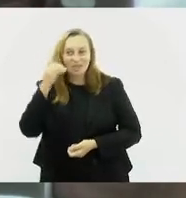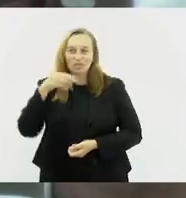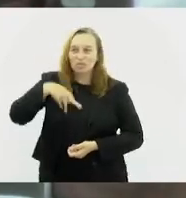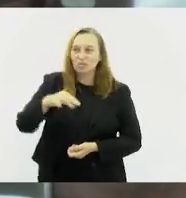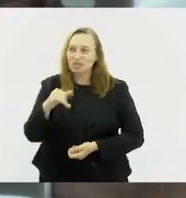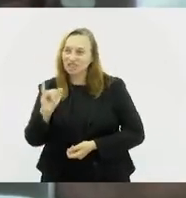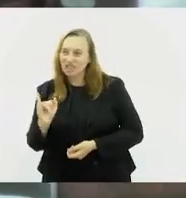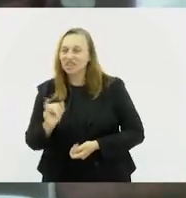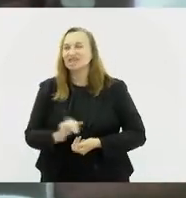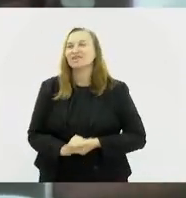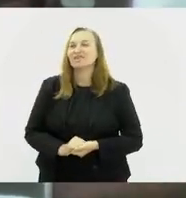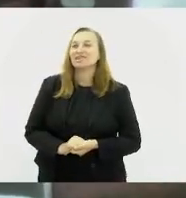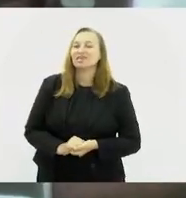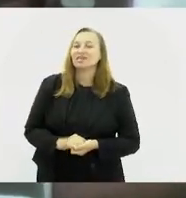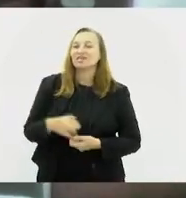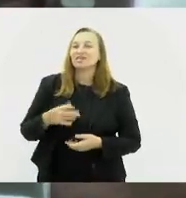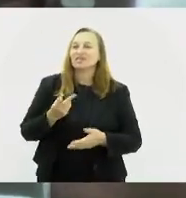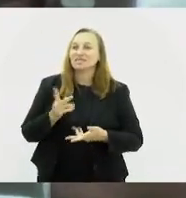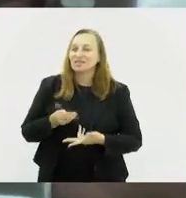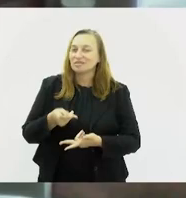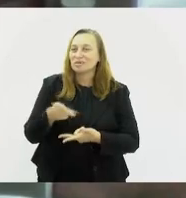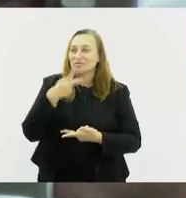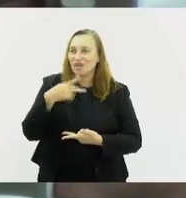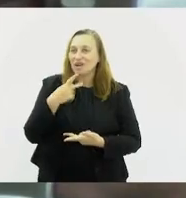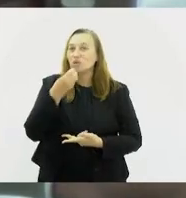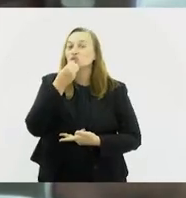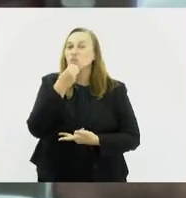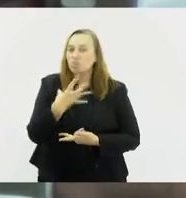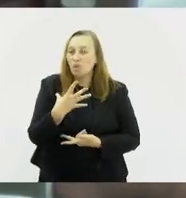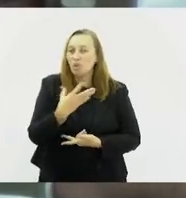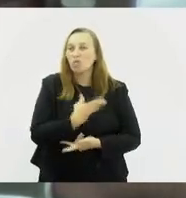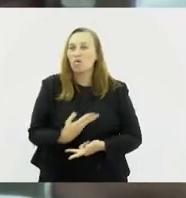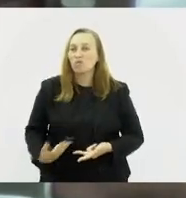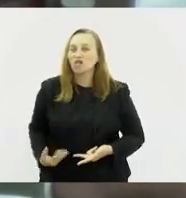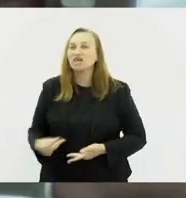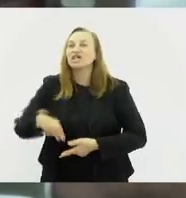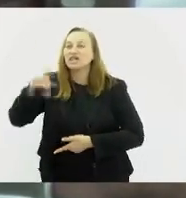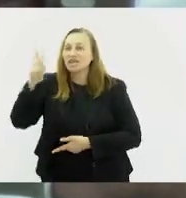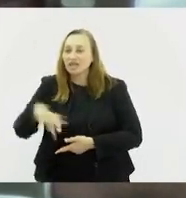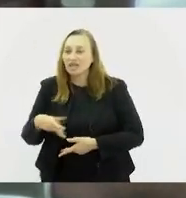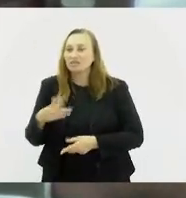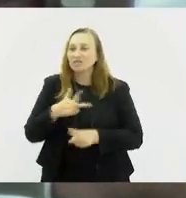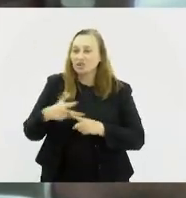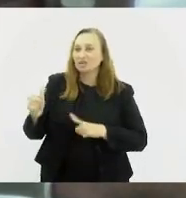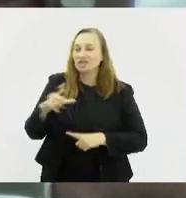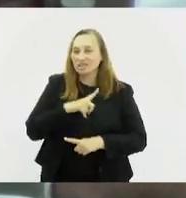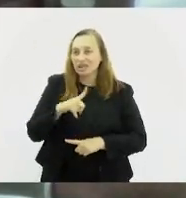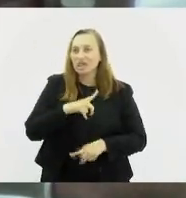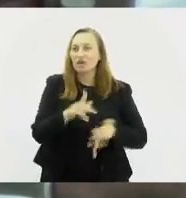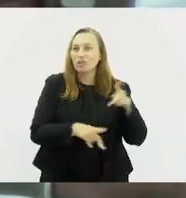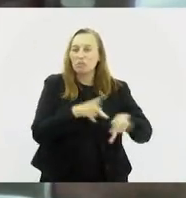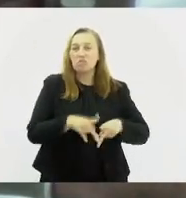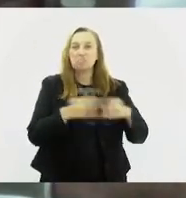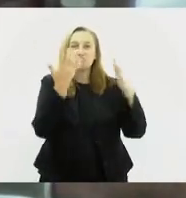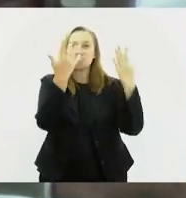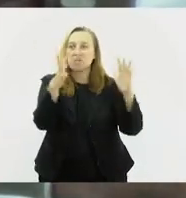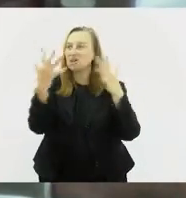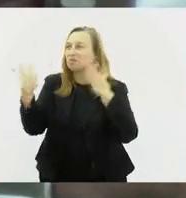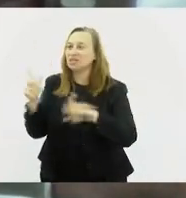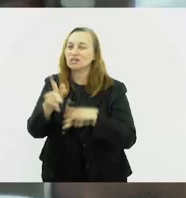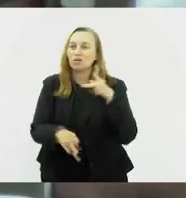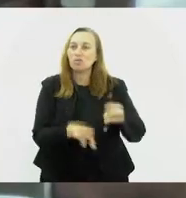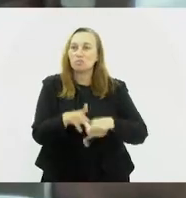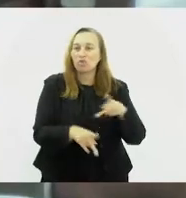Eu costumo dizer que quando os bons governam, quem ganha é a população. Então, eu parabenizo a população de